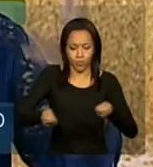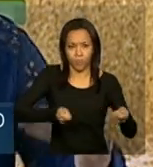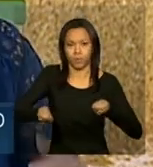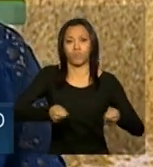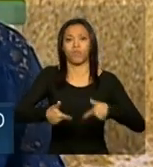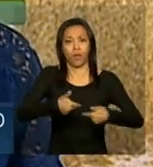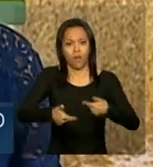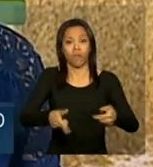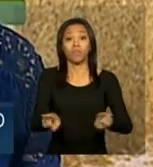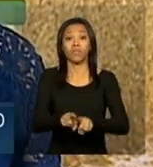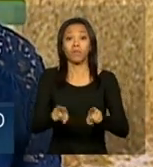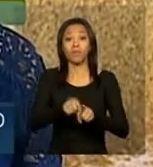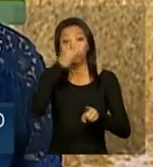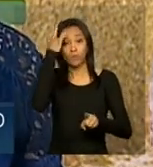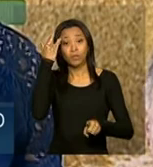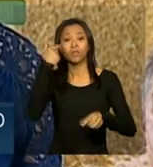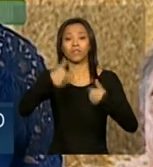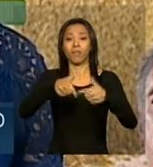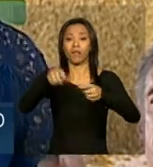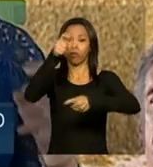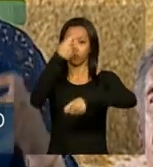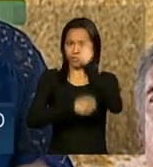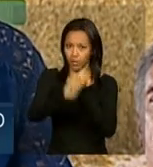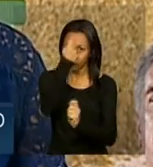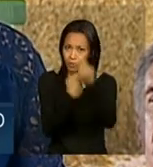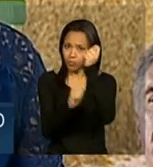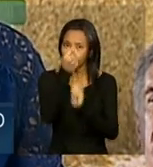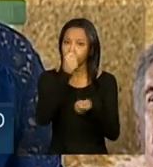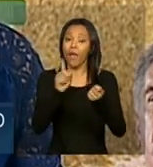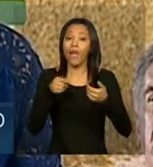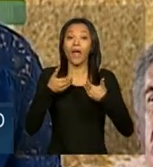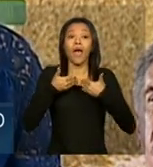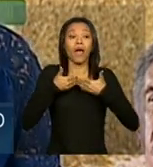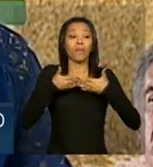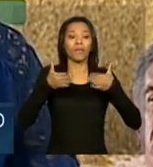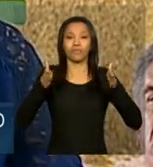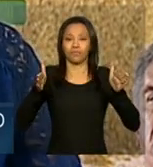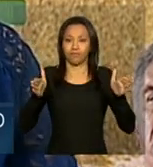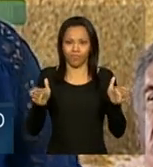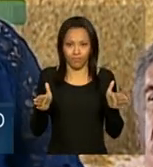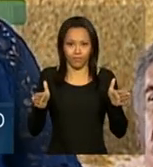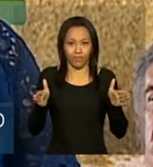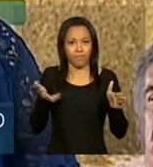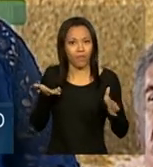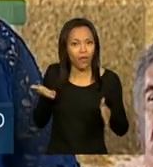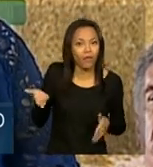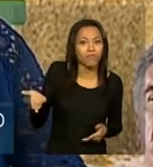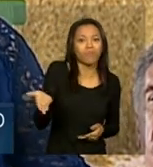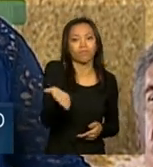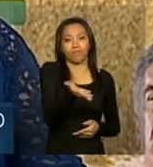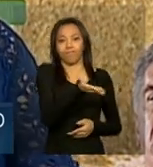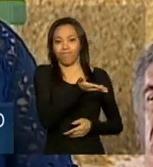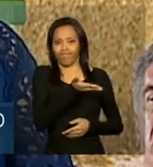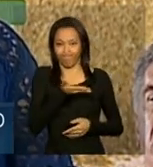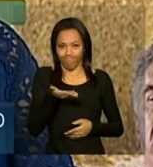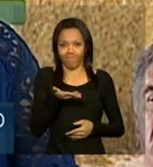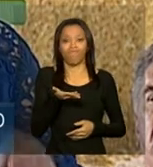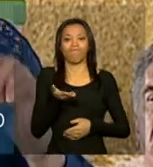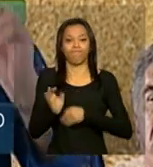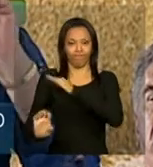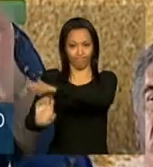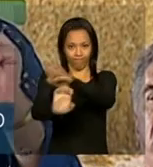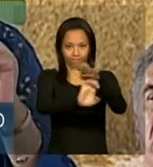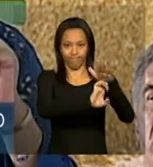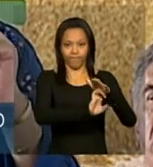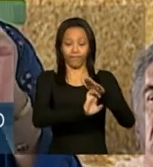os nossos industriais, enfim, era a abertura dos portos à iniciativa privada.